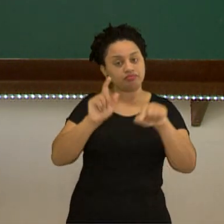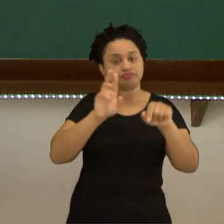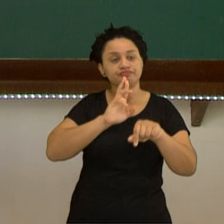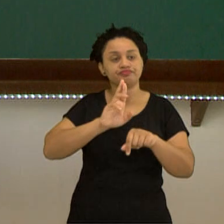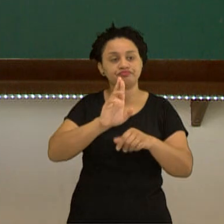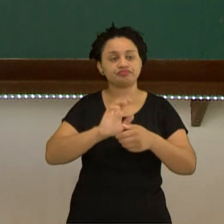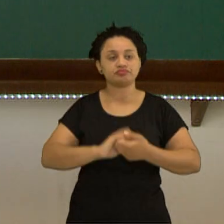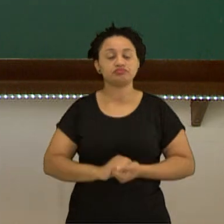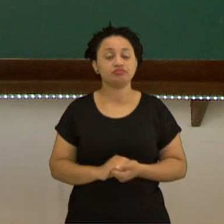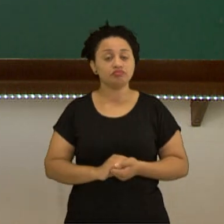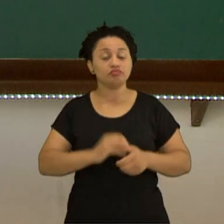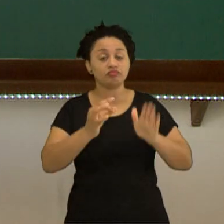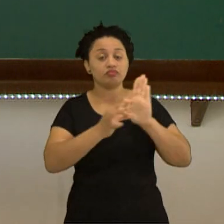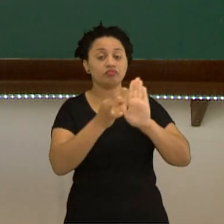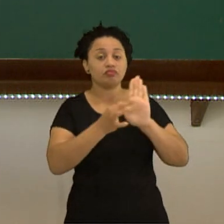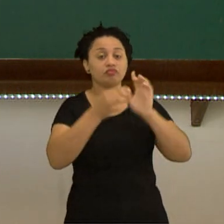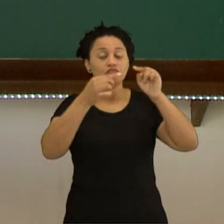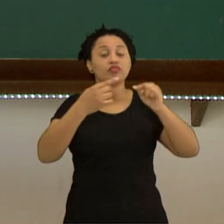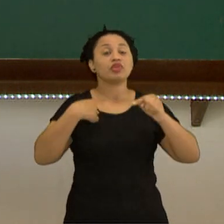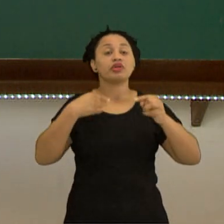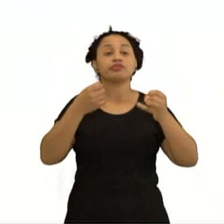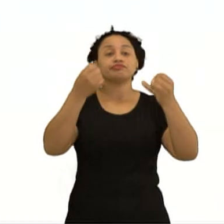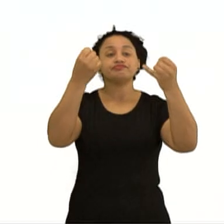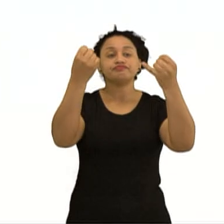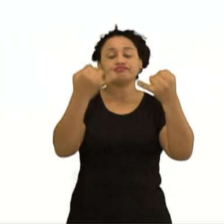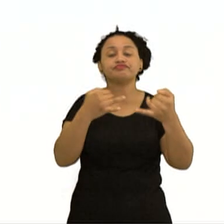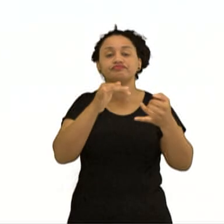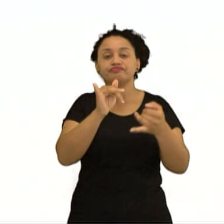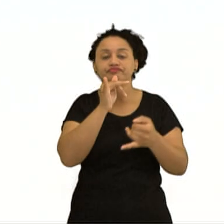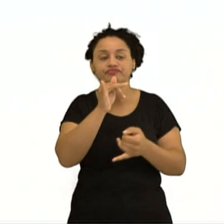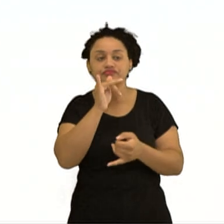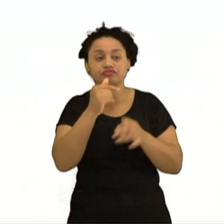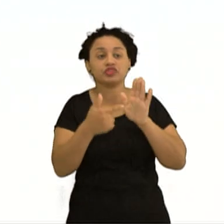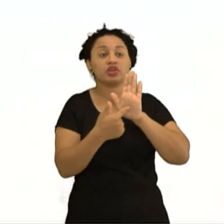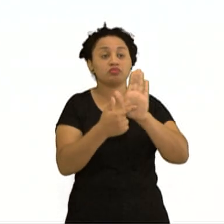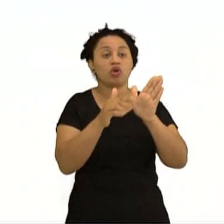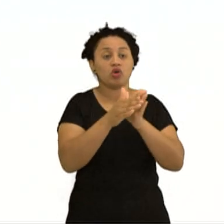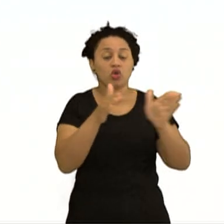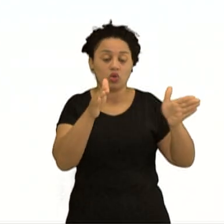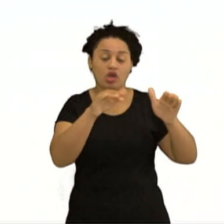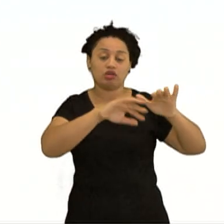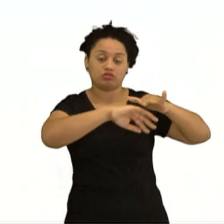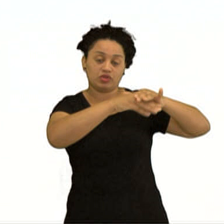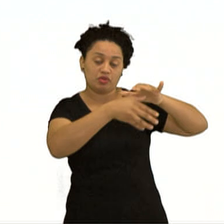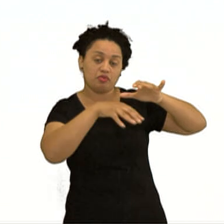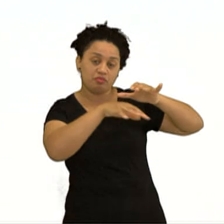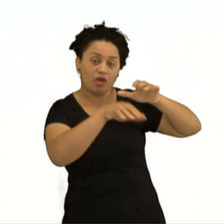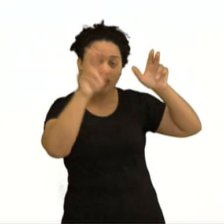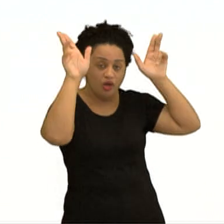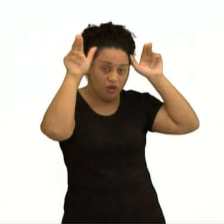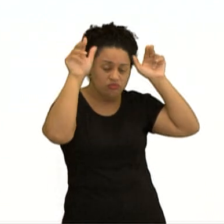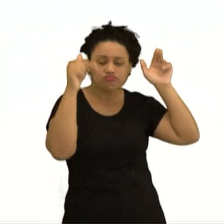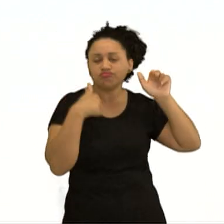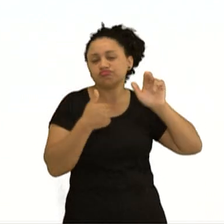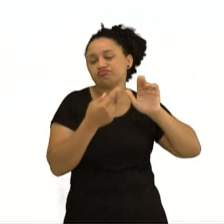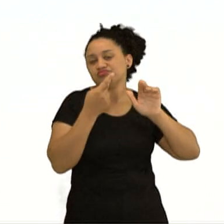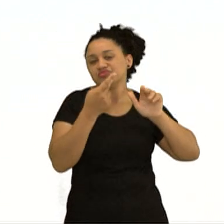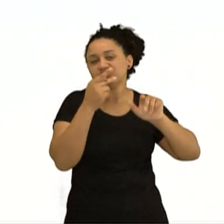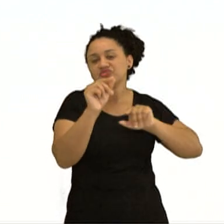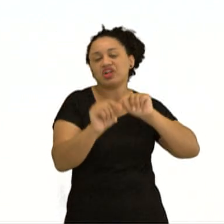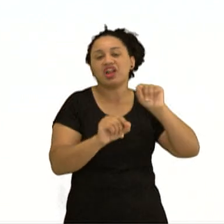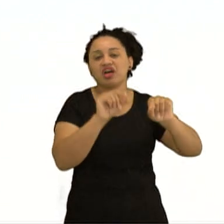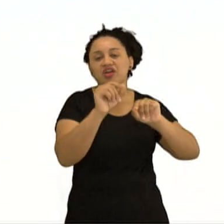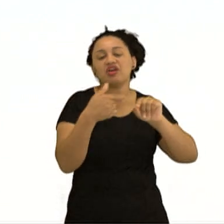argumento utilizado é de exemplificação, porque apresenta a passagem do buraco do coelho como referência a uma